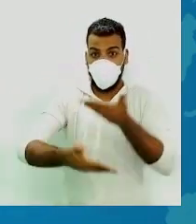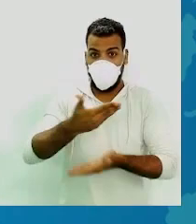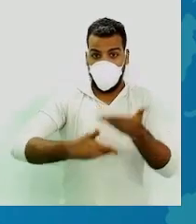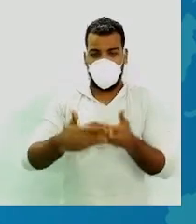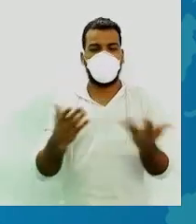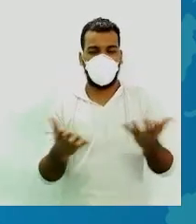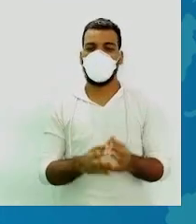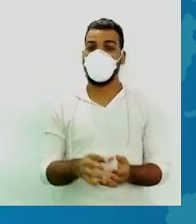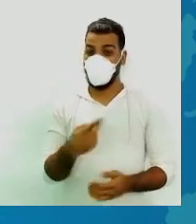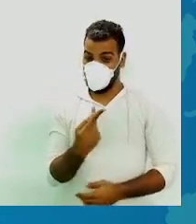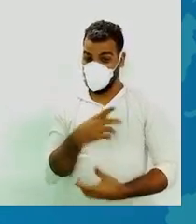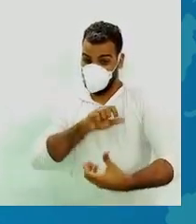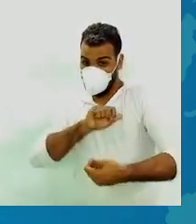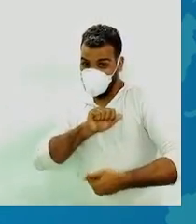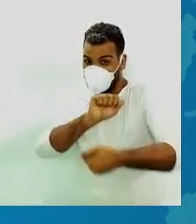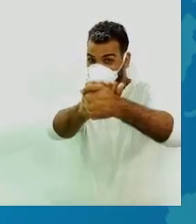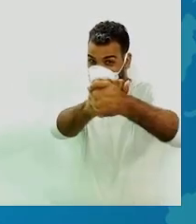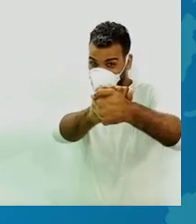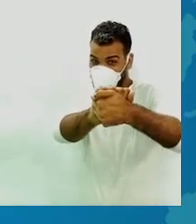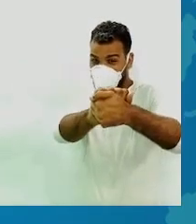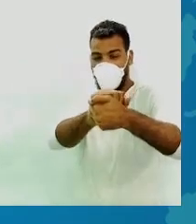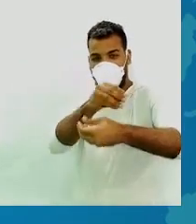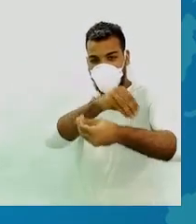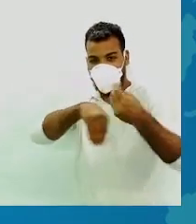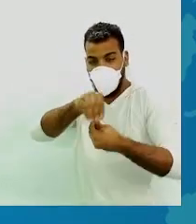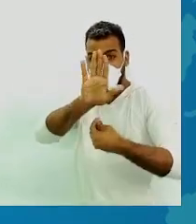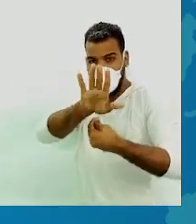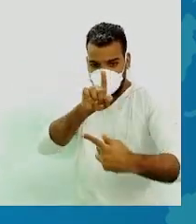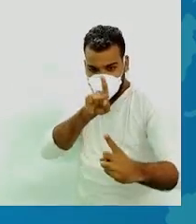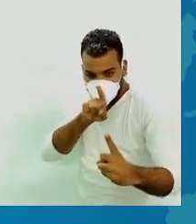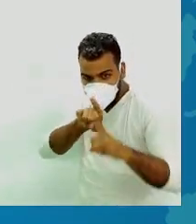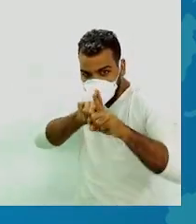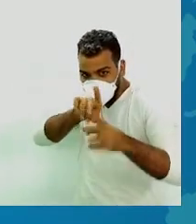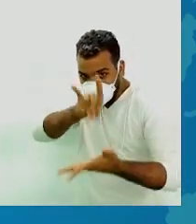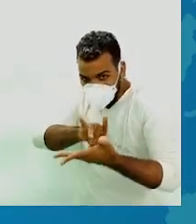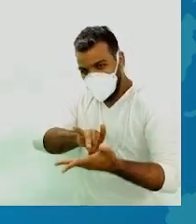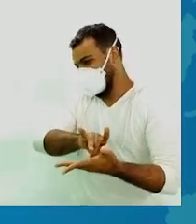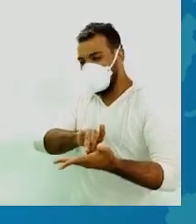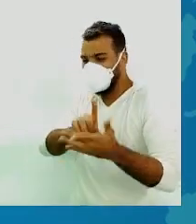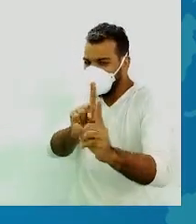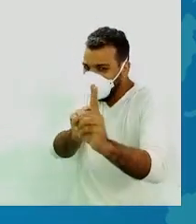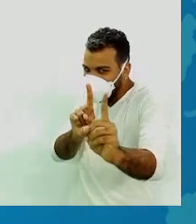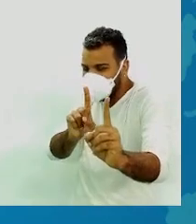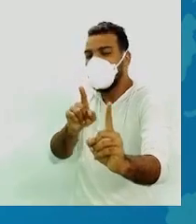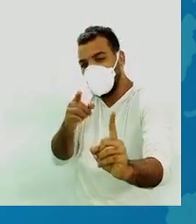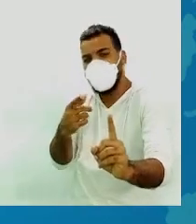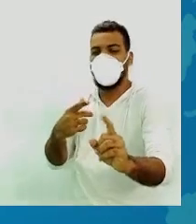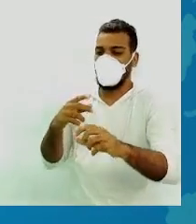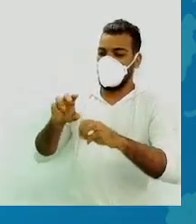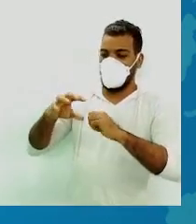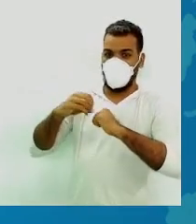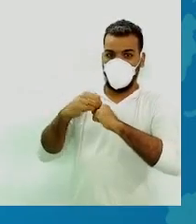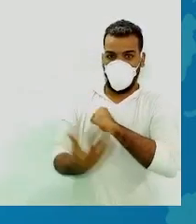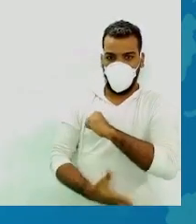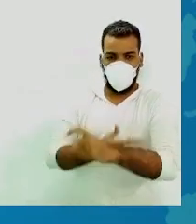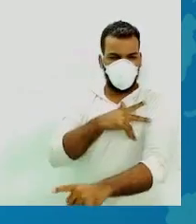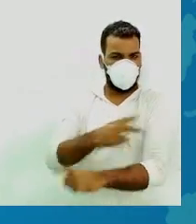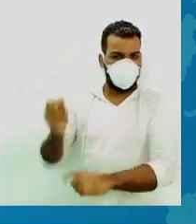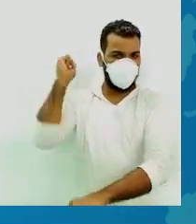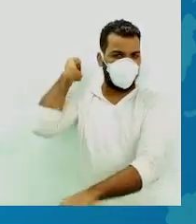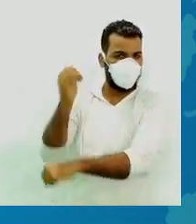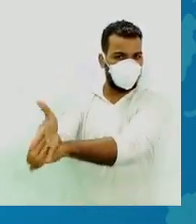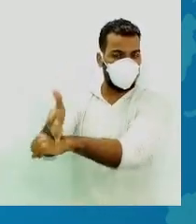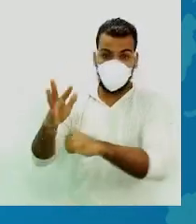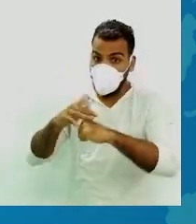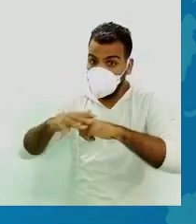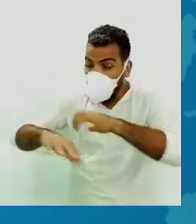juntos, misturados, porém não aglomerados, para vencermos esse mal, essa doença